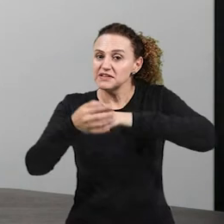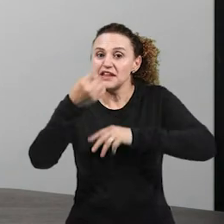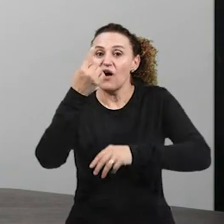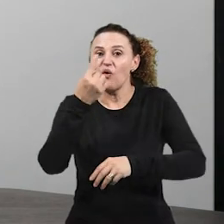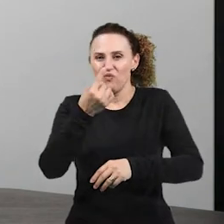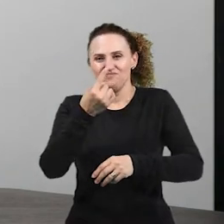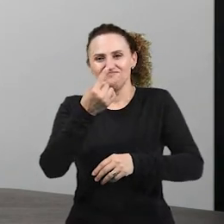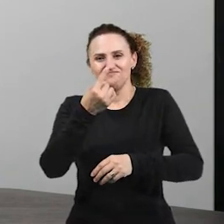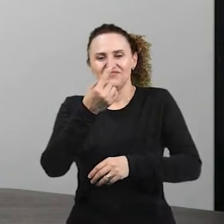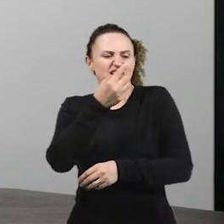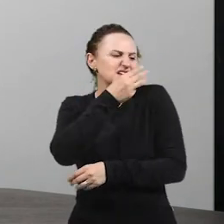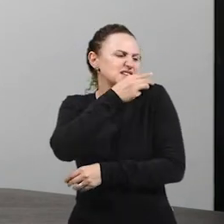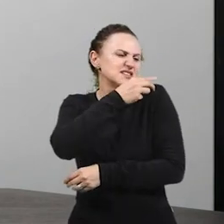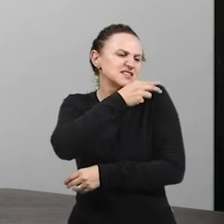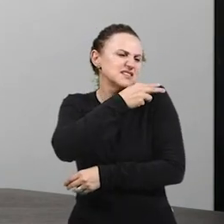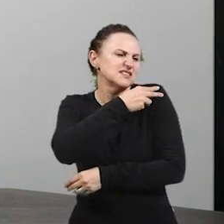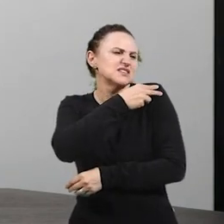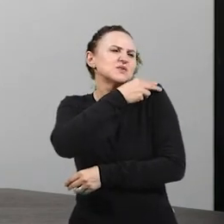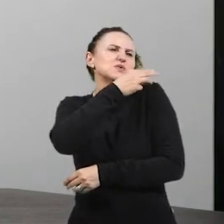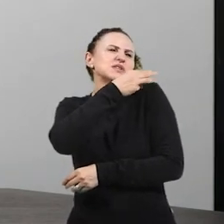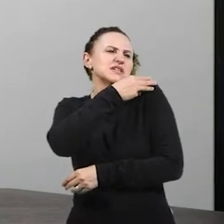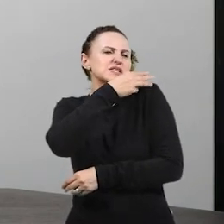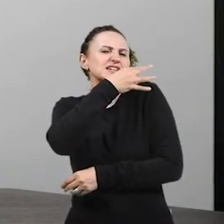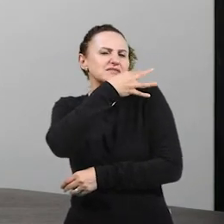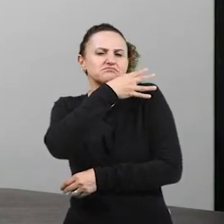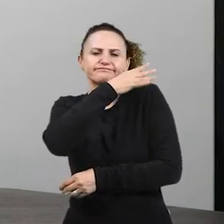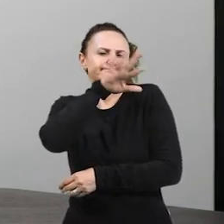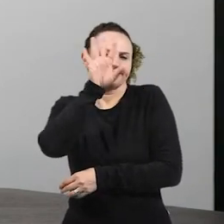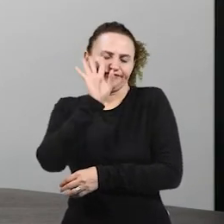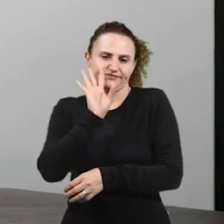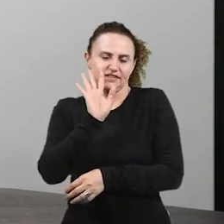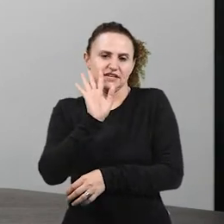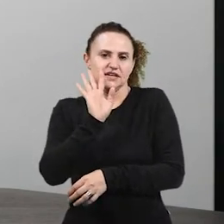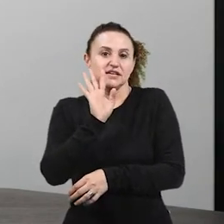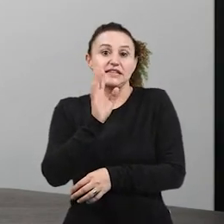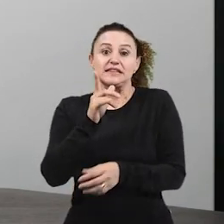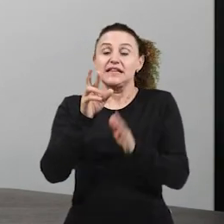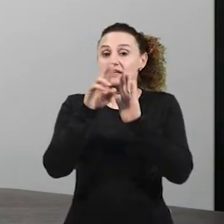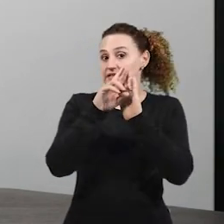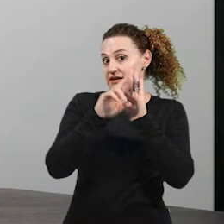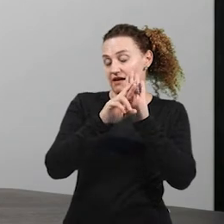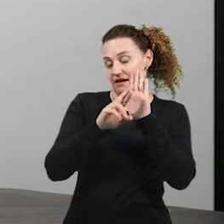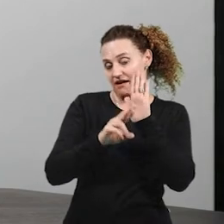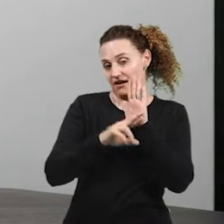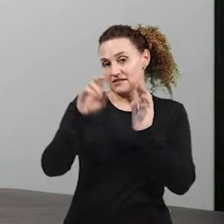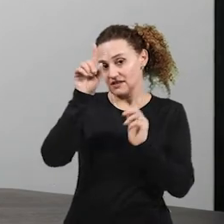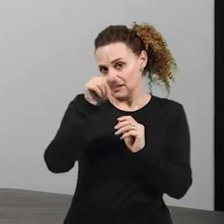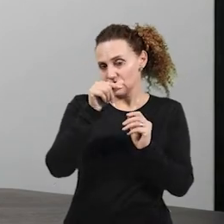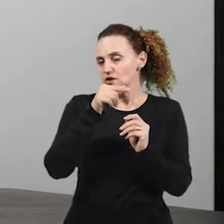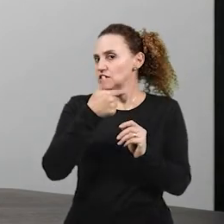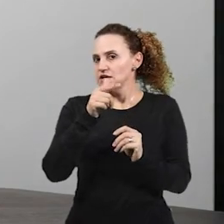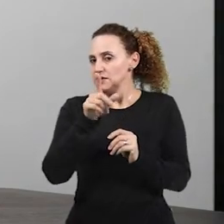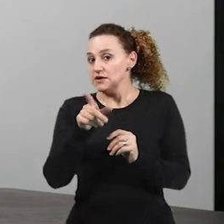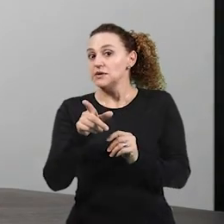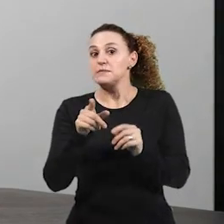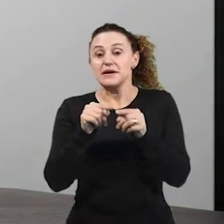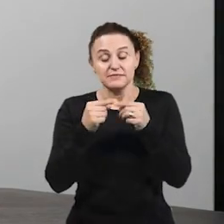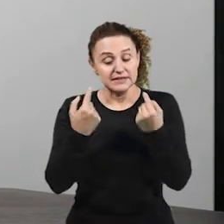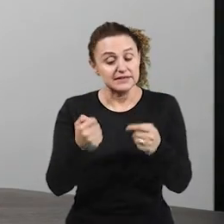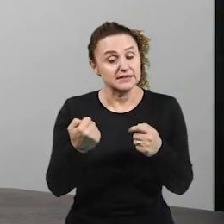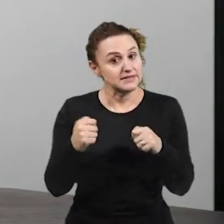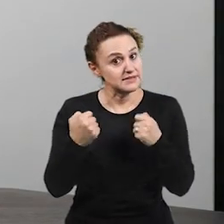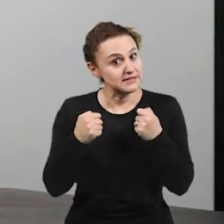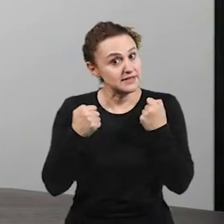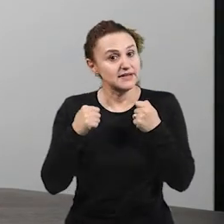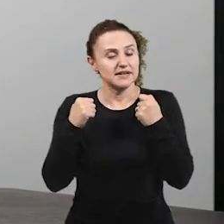já viram tem visto né a regras de acentuação Então não é novidade mas só que agora